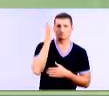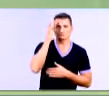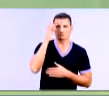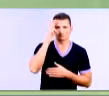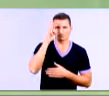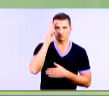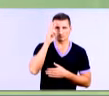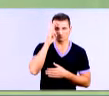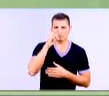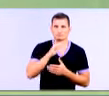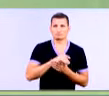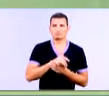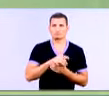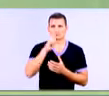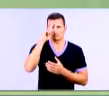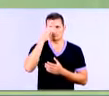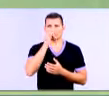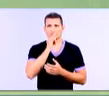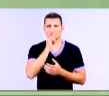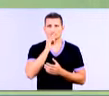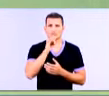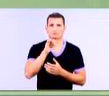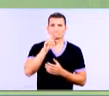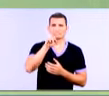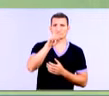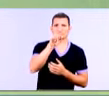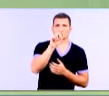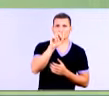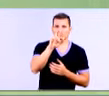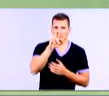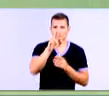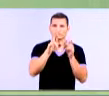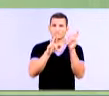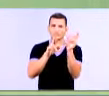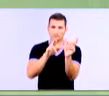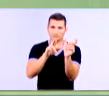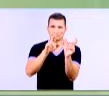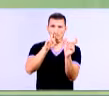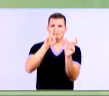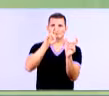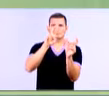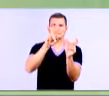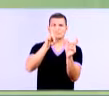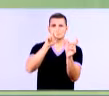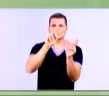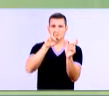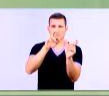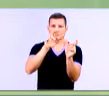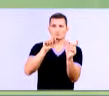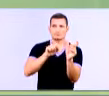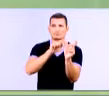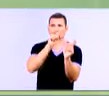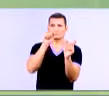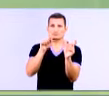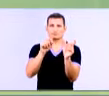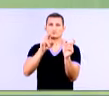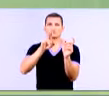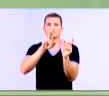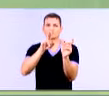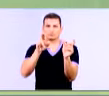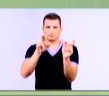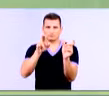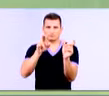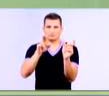por exemplo, uma palavra chamada var, quer dizer, estou criando as variáveis e depois dava o nome da